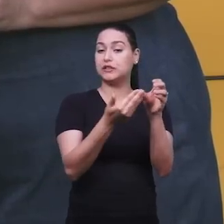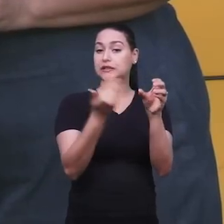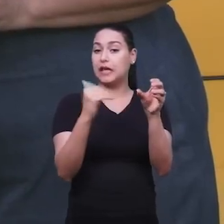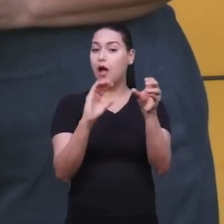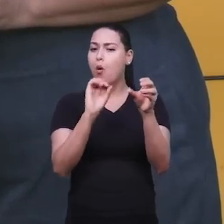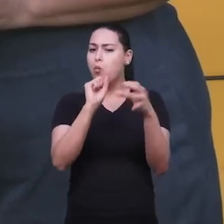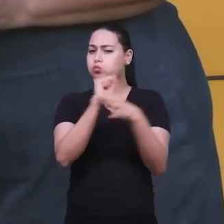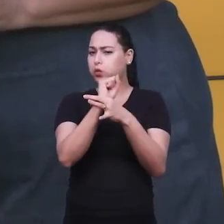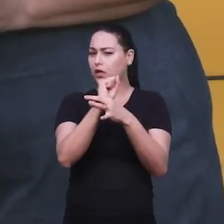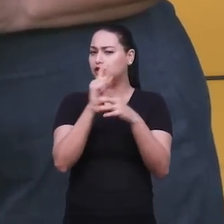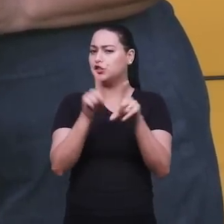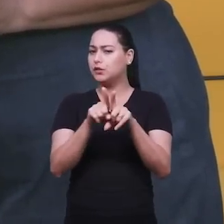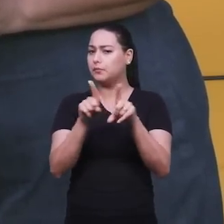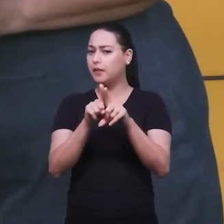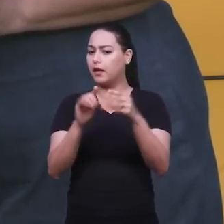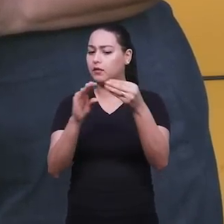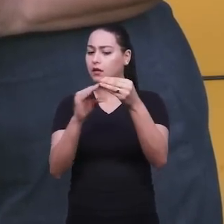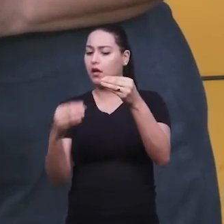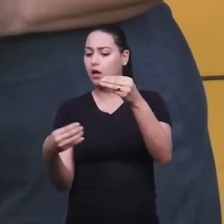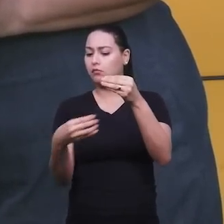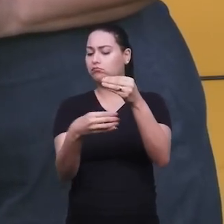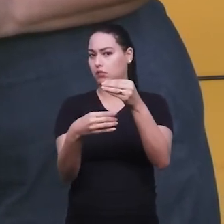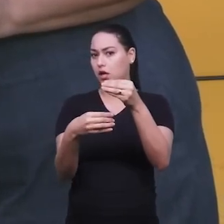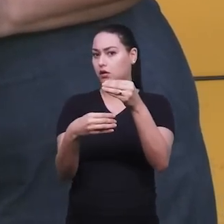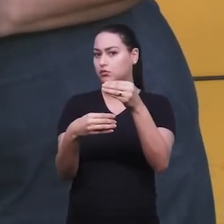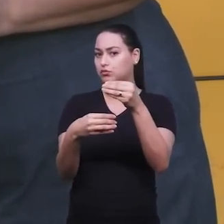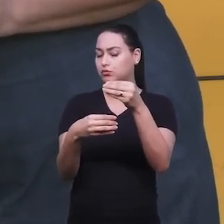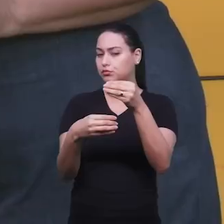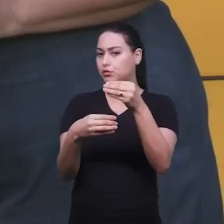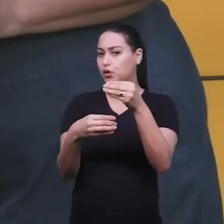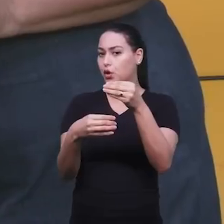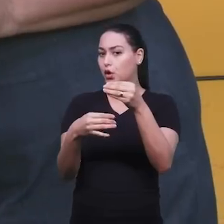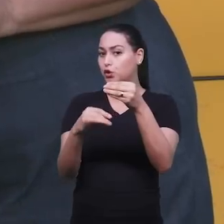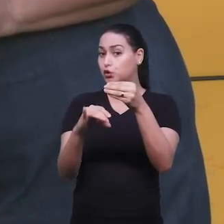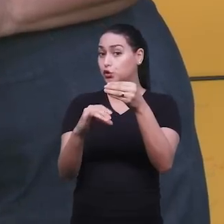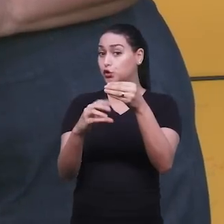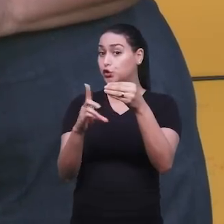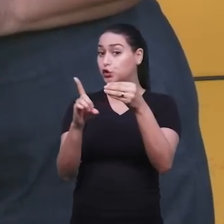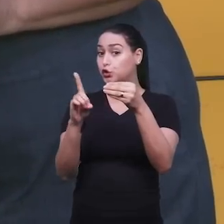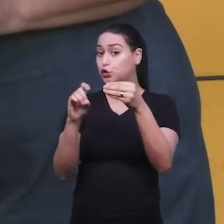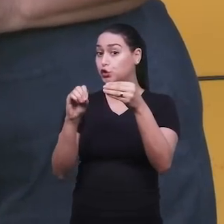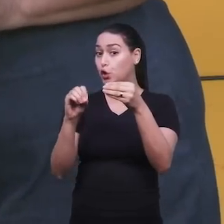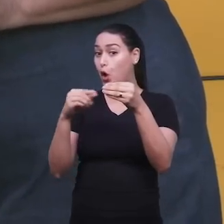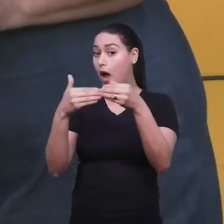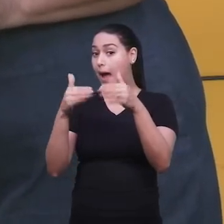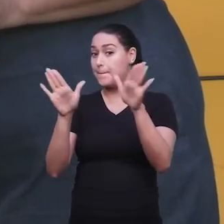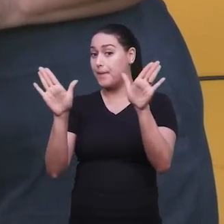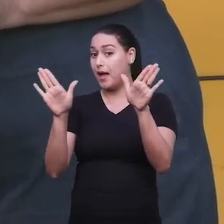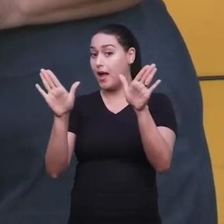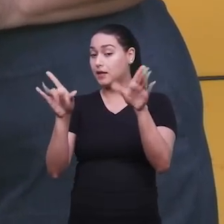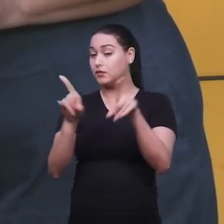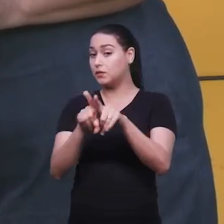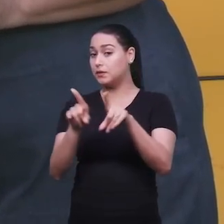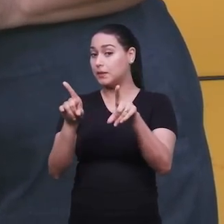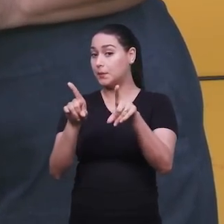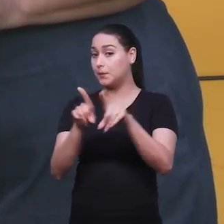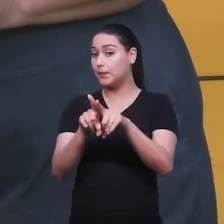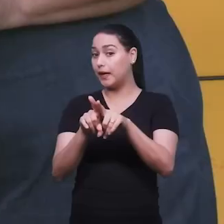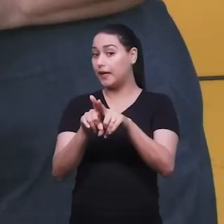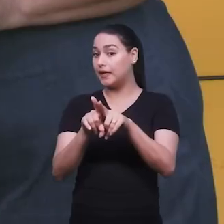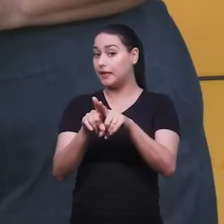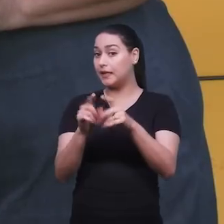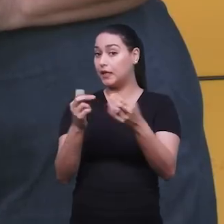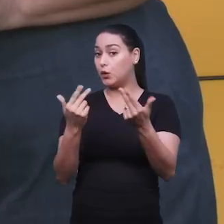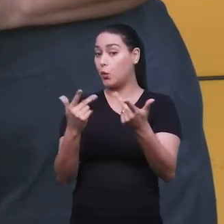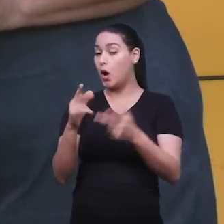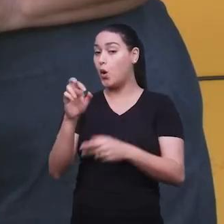trás também. Embaixo, nós vamos deixar os furinhos do Dó aberto e a mesma coisa